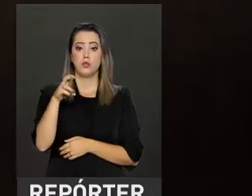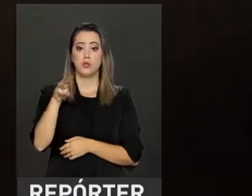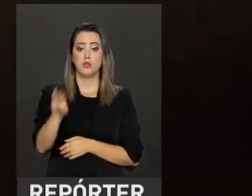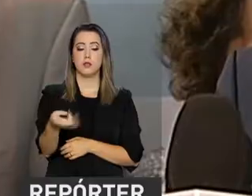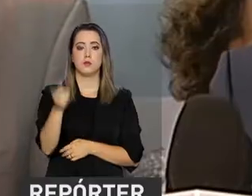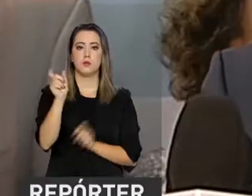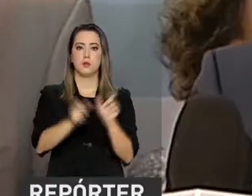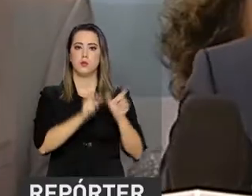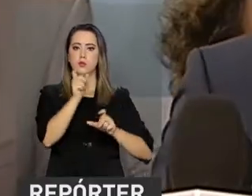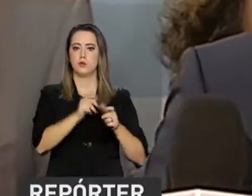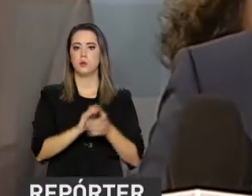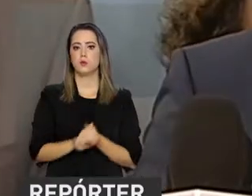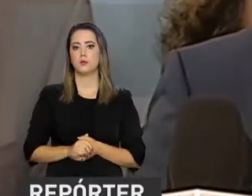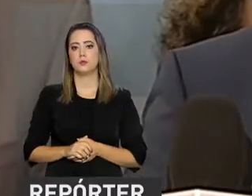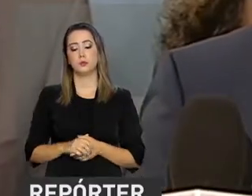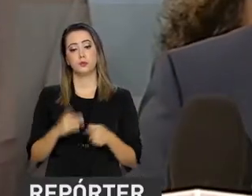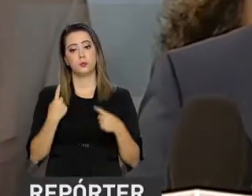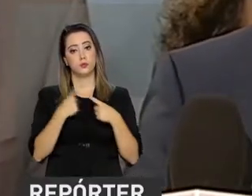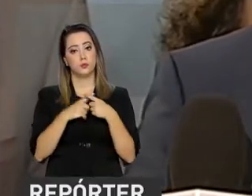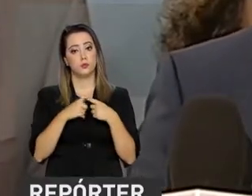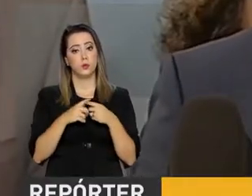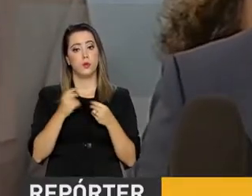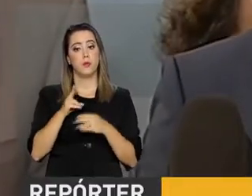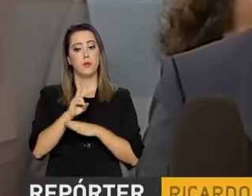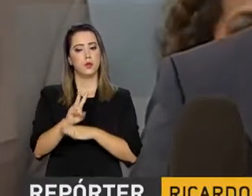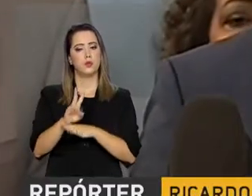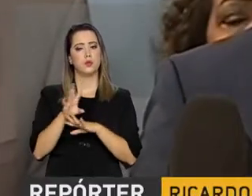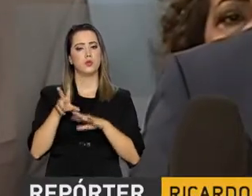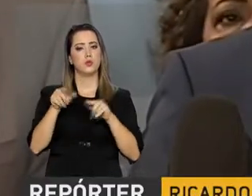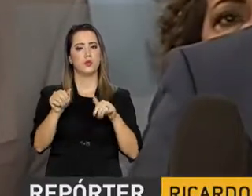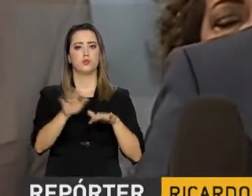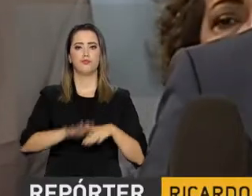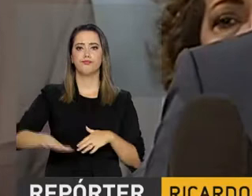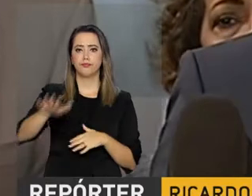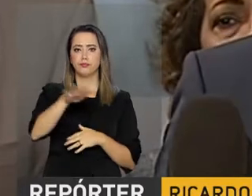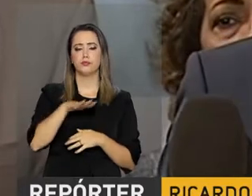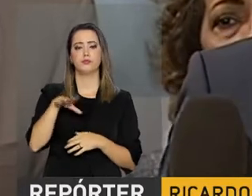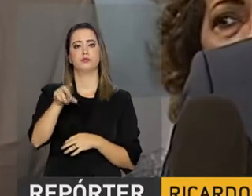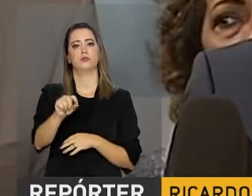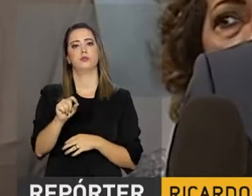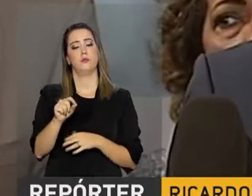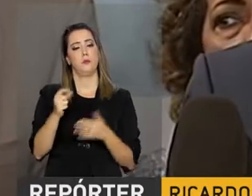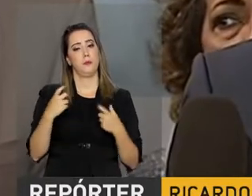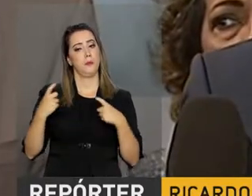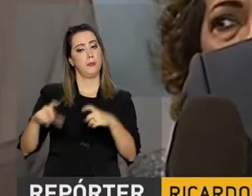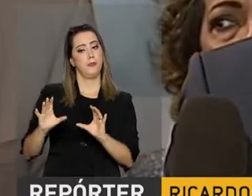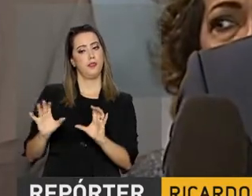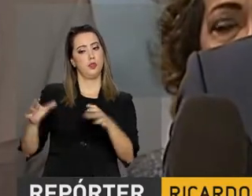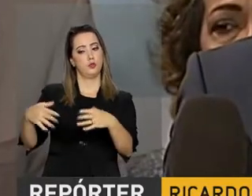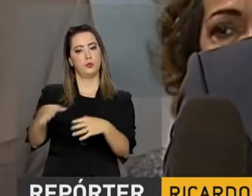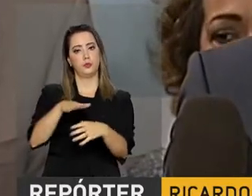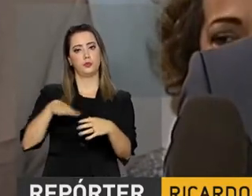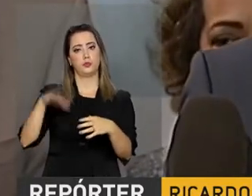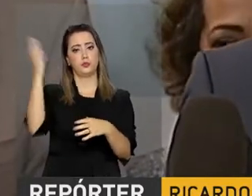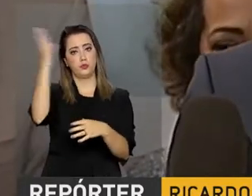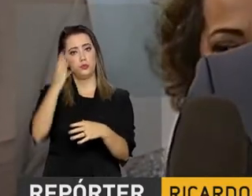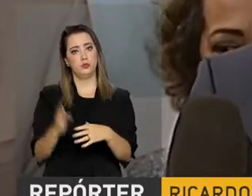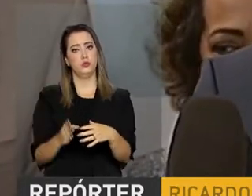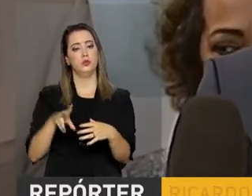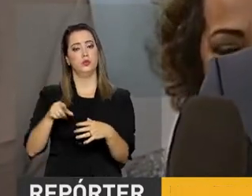pessoas é uma medida que visa dar cobertura vacinal a população brasileira